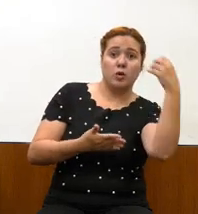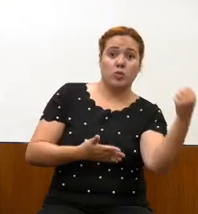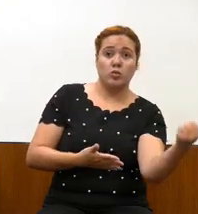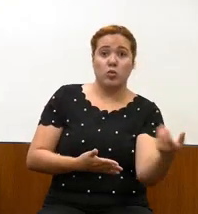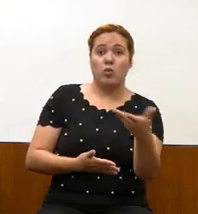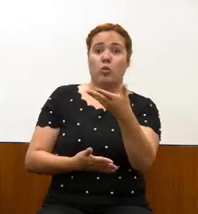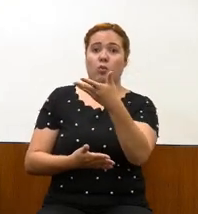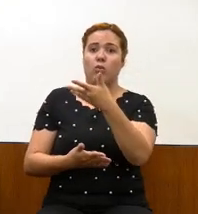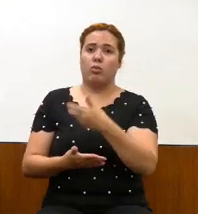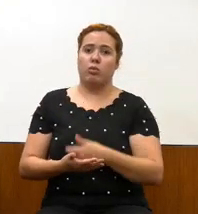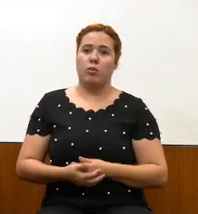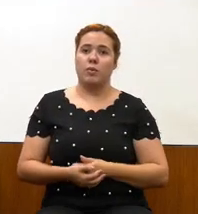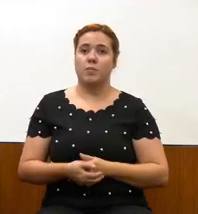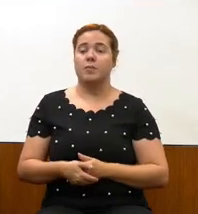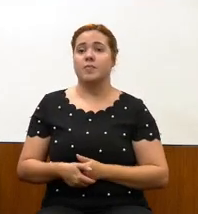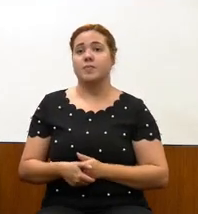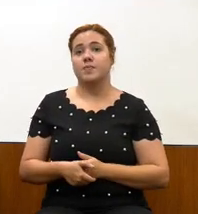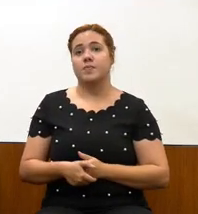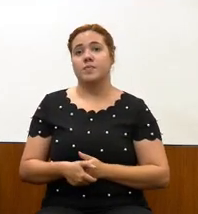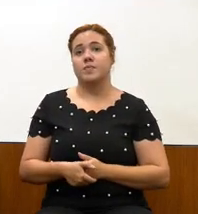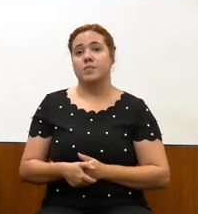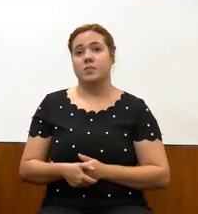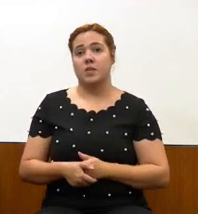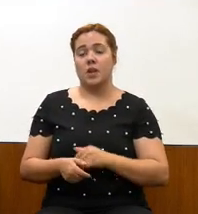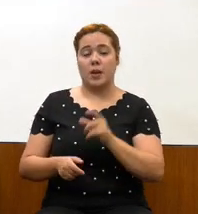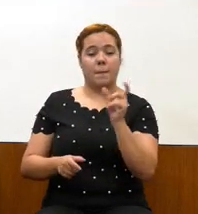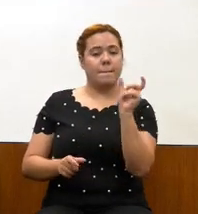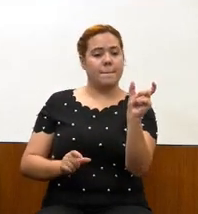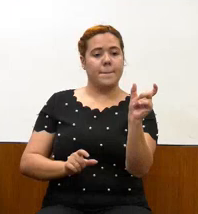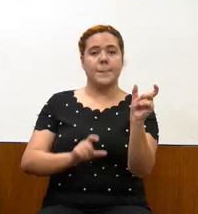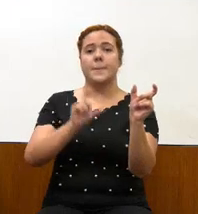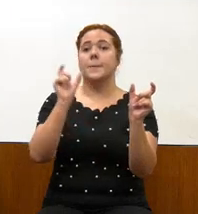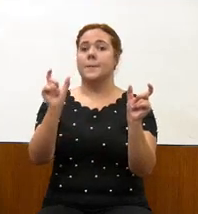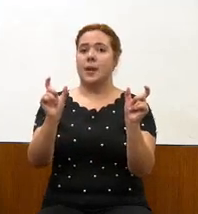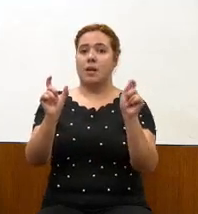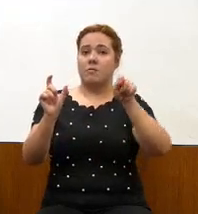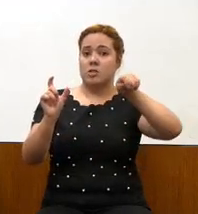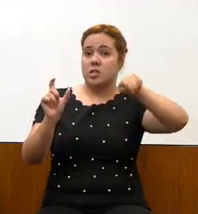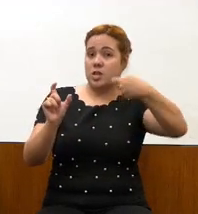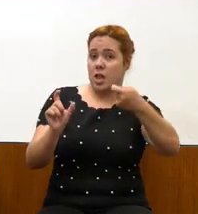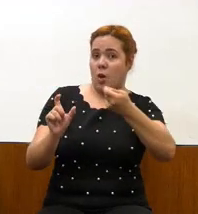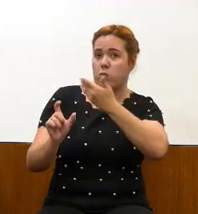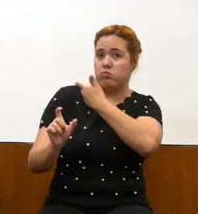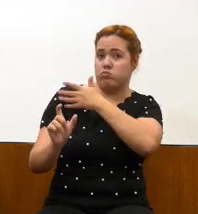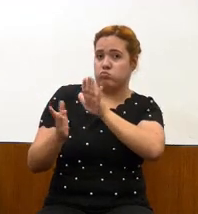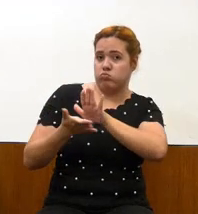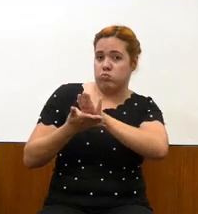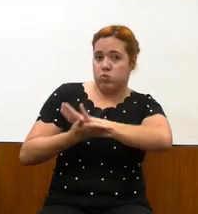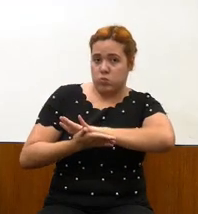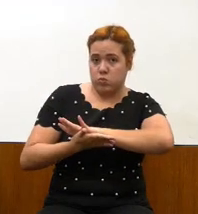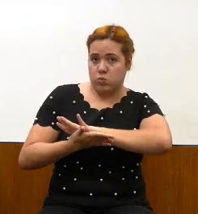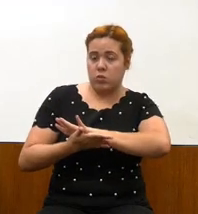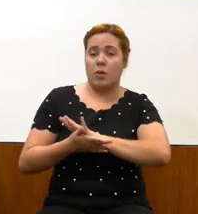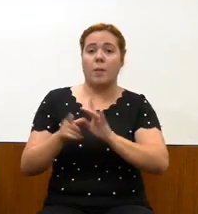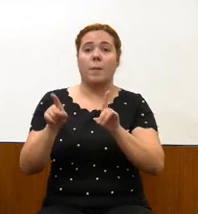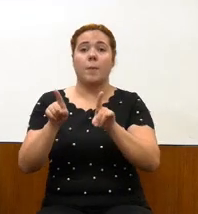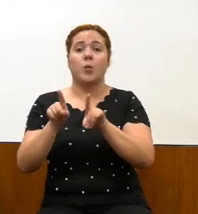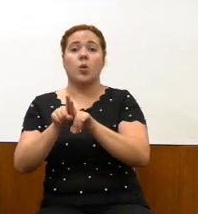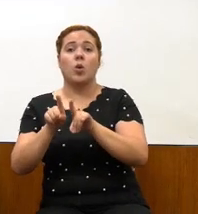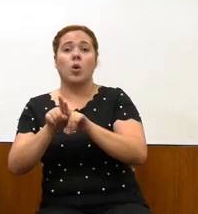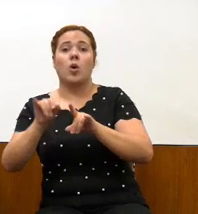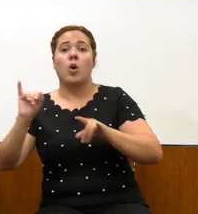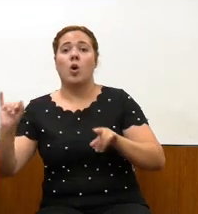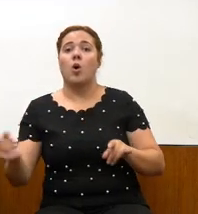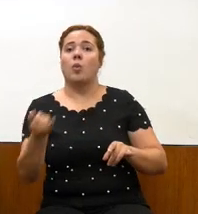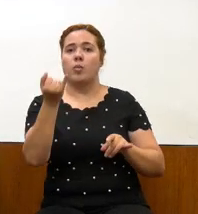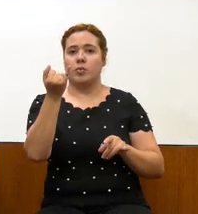Pode passar? Então, a nossa missão é trocar a palavra exclusão pela palavra oportunidade, e justamente essa palavra oportunidade, que a